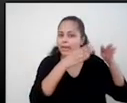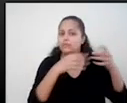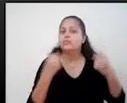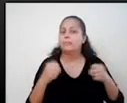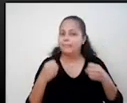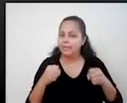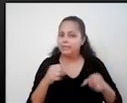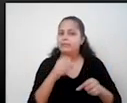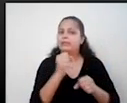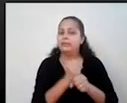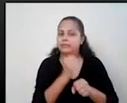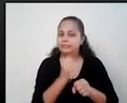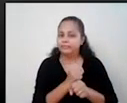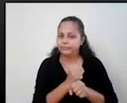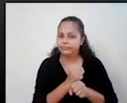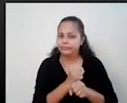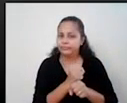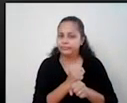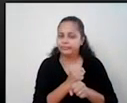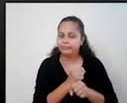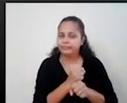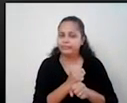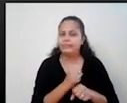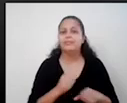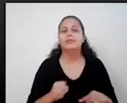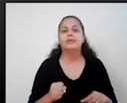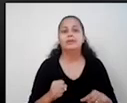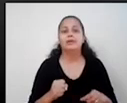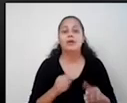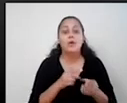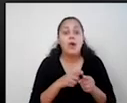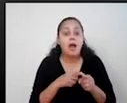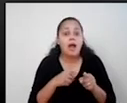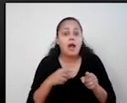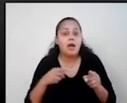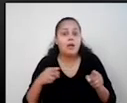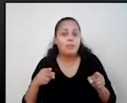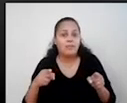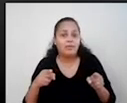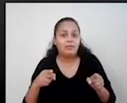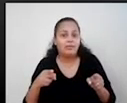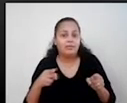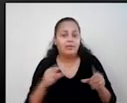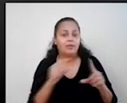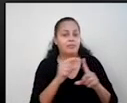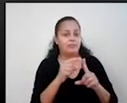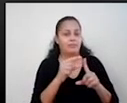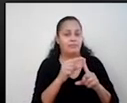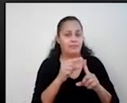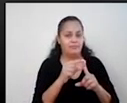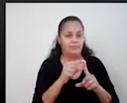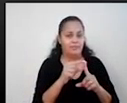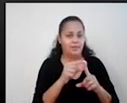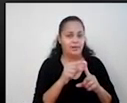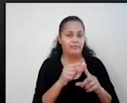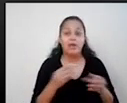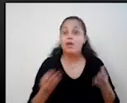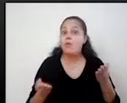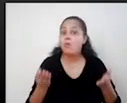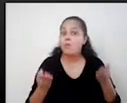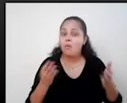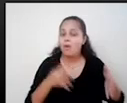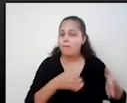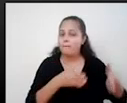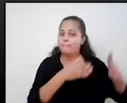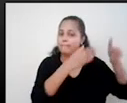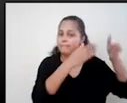de restauração urgente, o meu predicado. Só que eu acrescentei uma explicação, vou contar quem é,